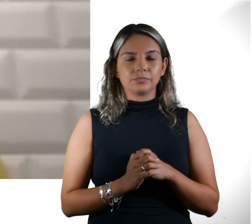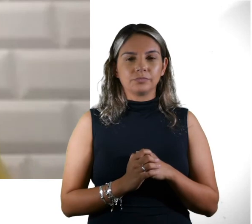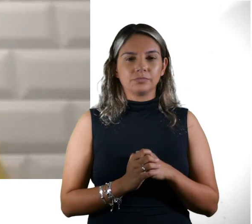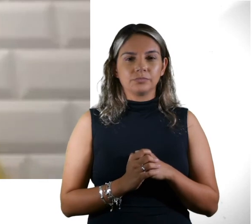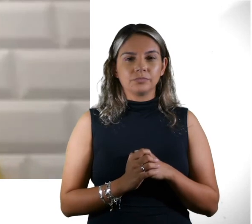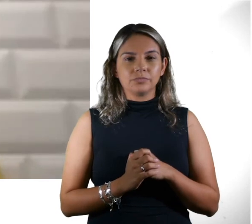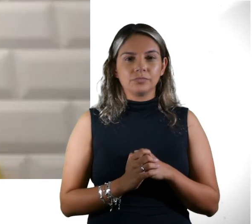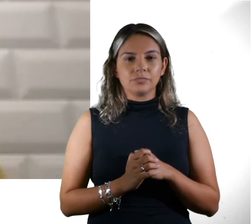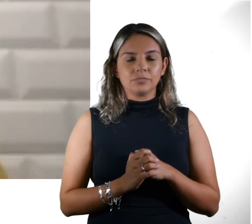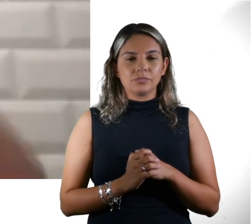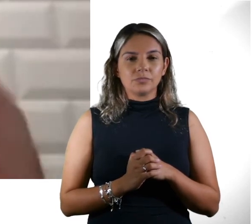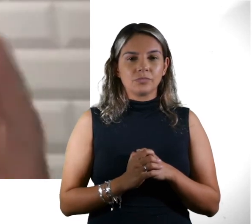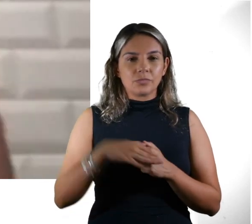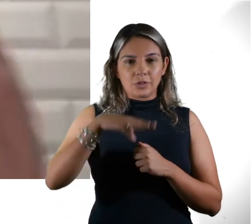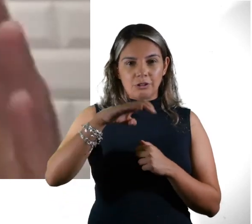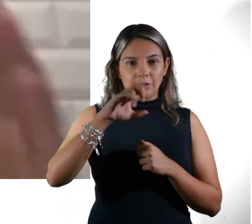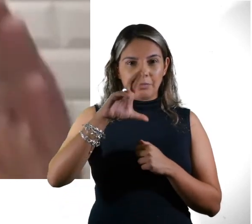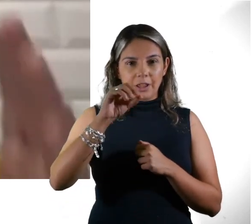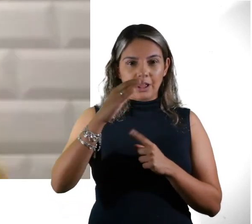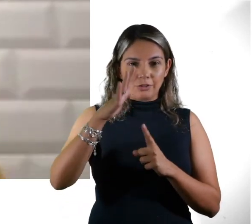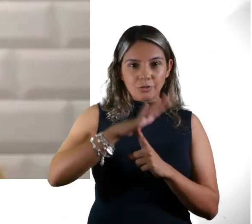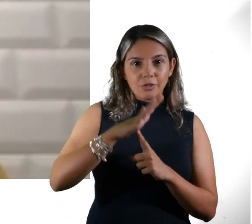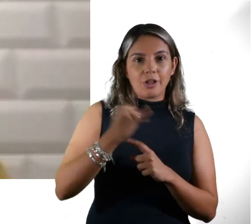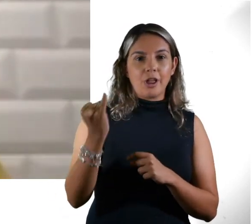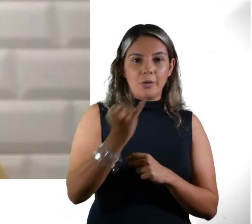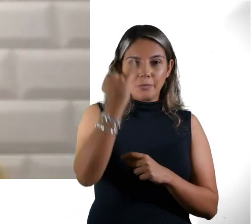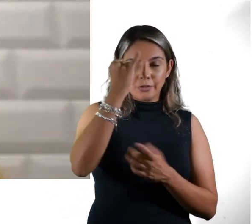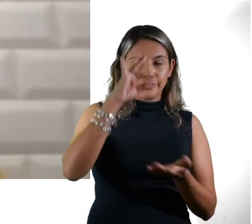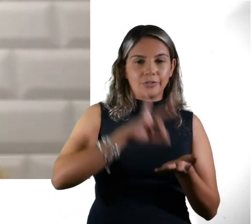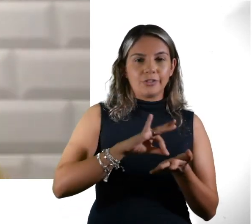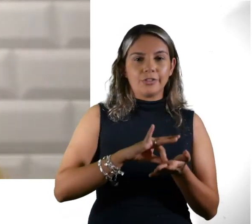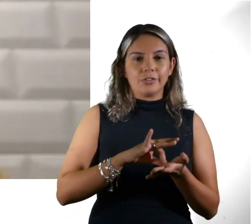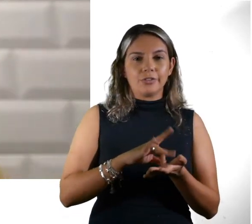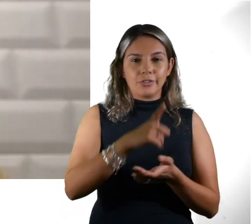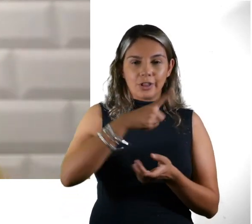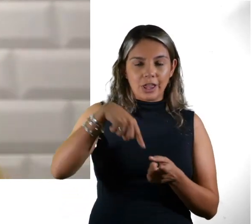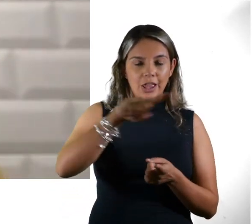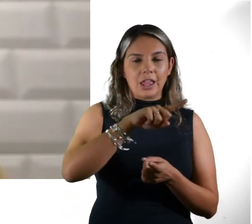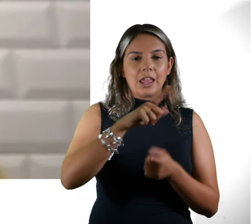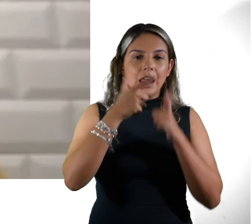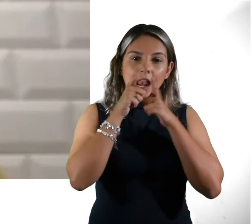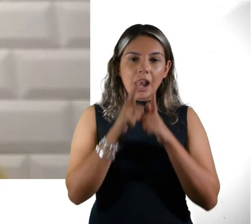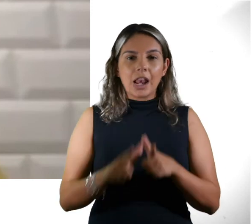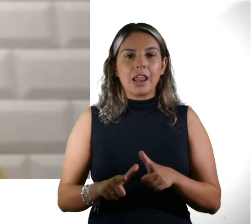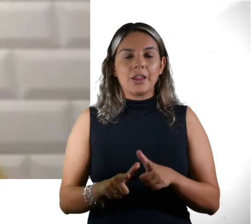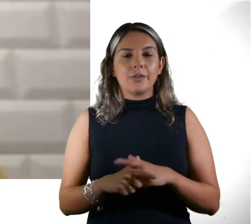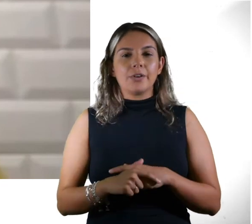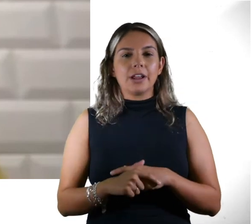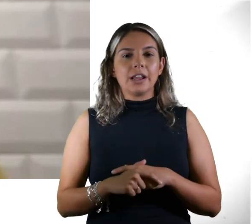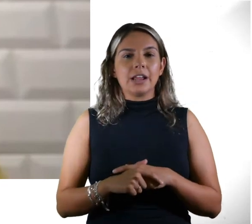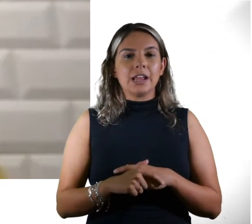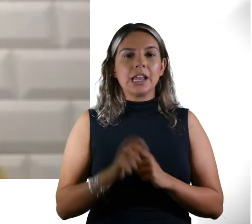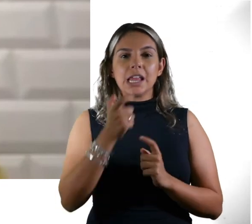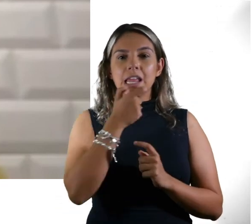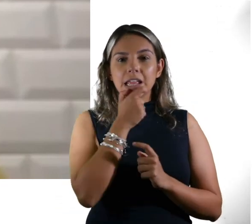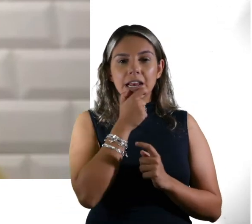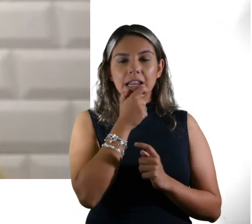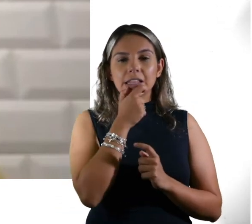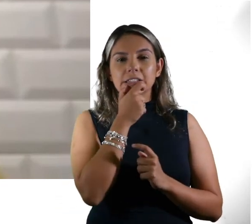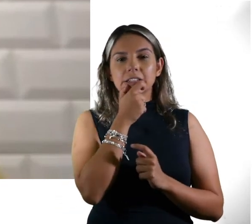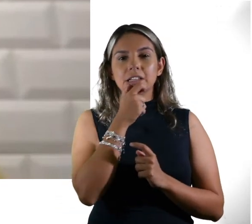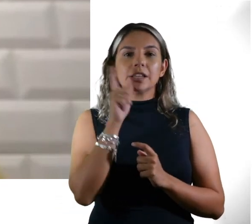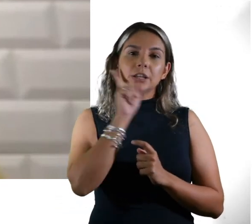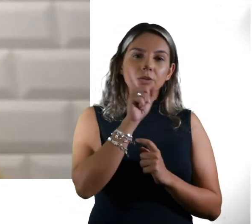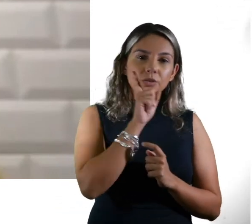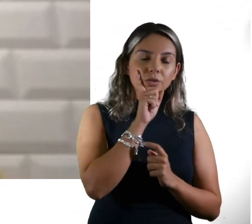Eu acho mesmo que os mercados verdadeiramente importantes hoje para um escritor provavelmente são o mercado de língua inglesa